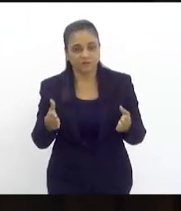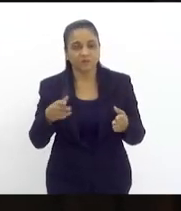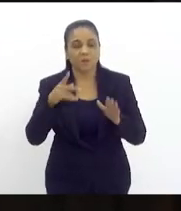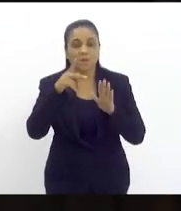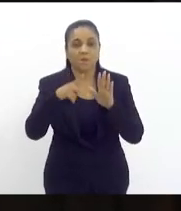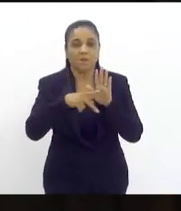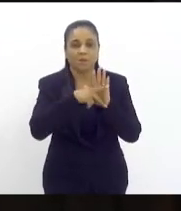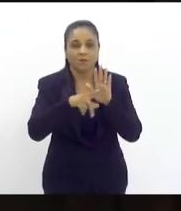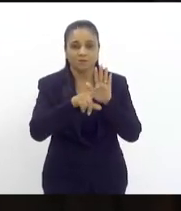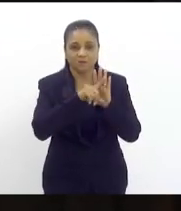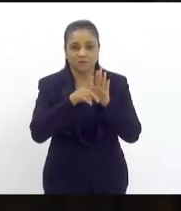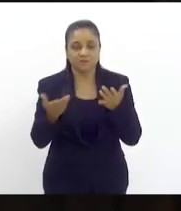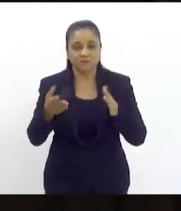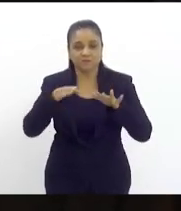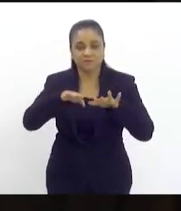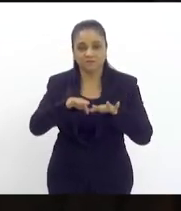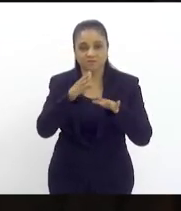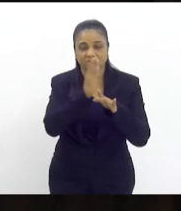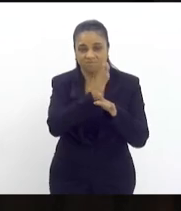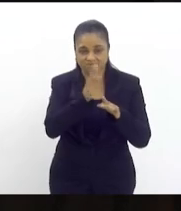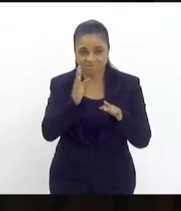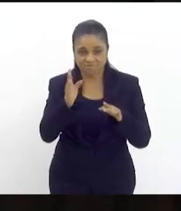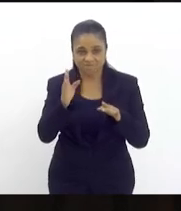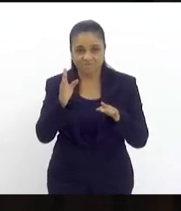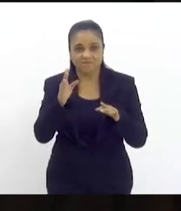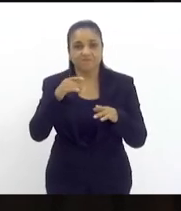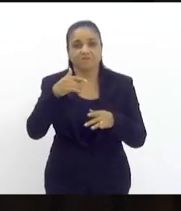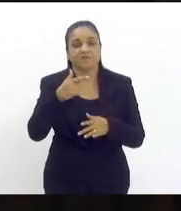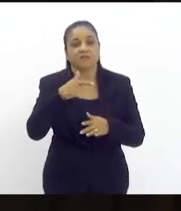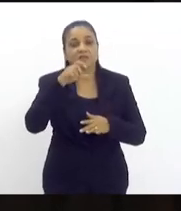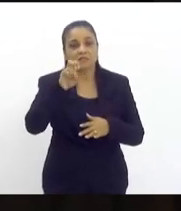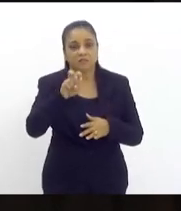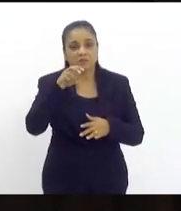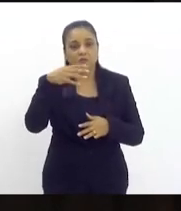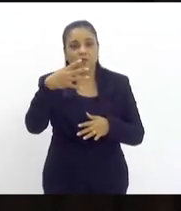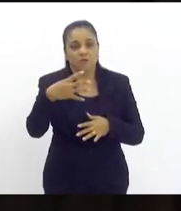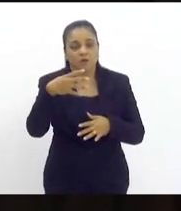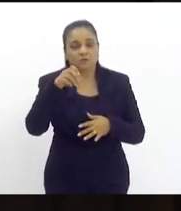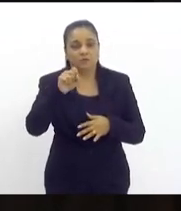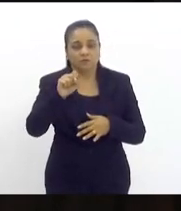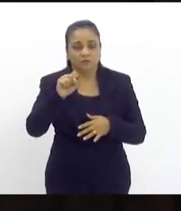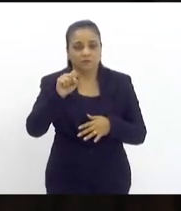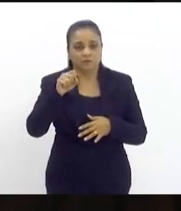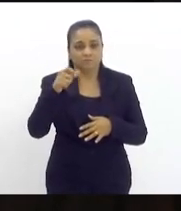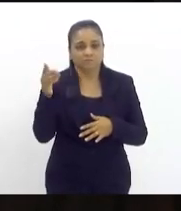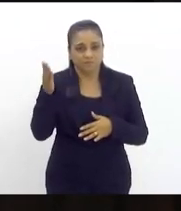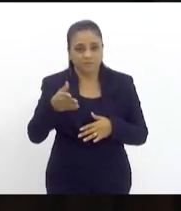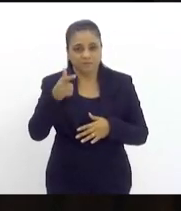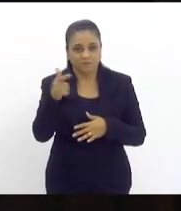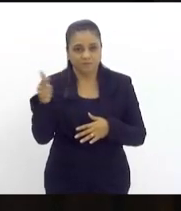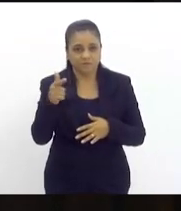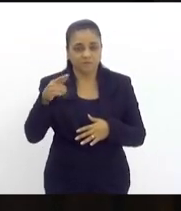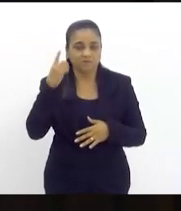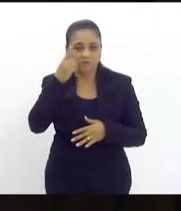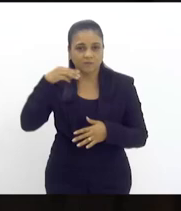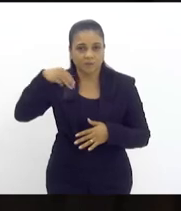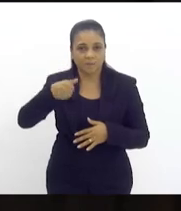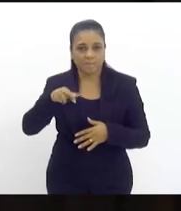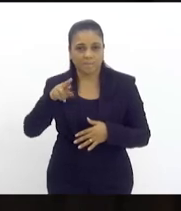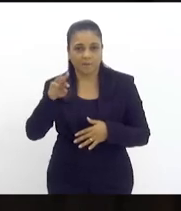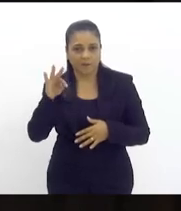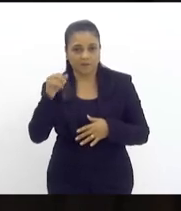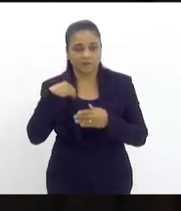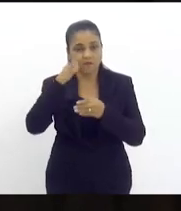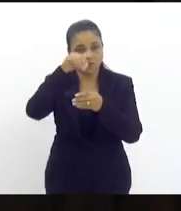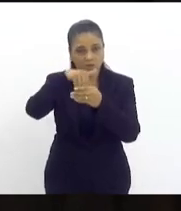Projeto requer inclusão na ordem do dia, projeto de lei 5418-2022, da deputada Marta Rocha. Em